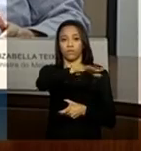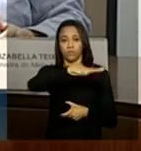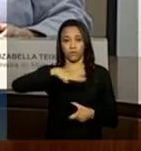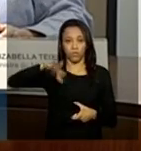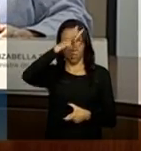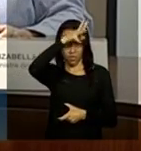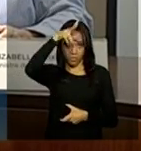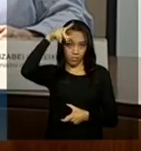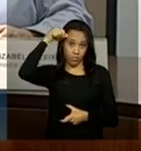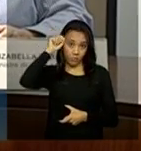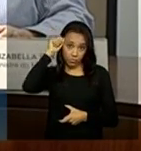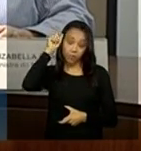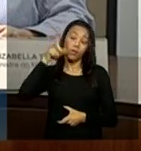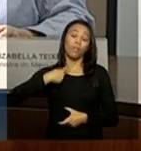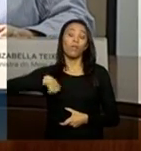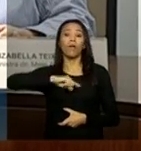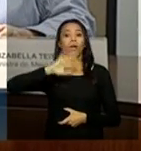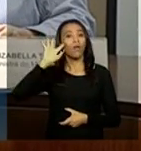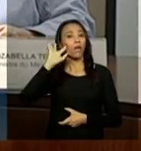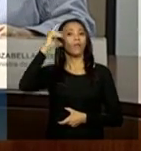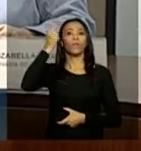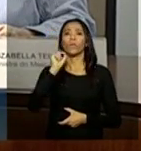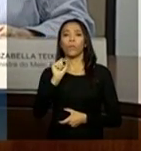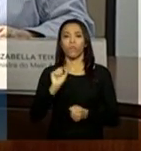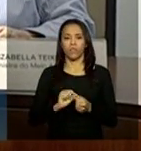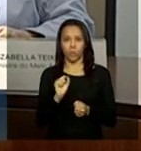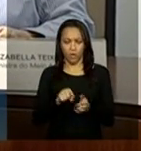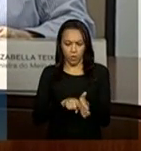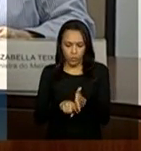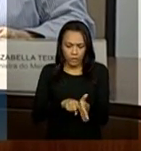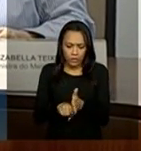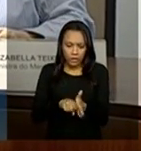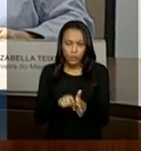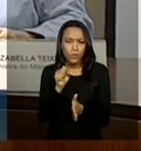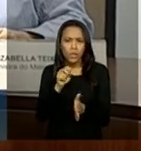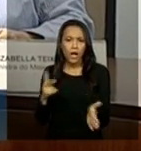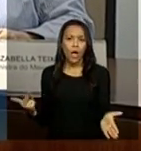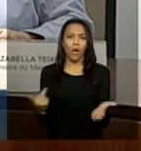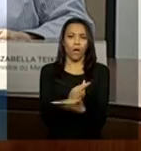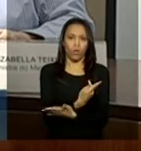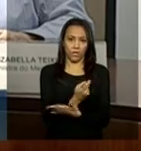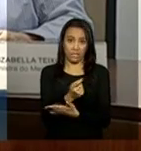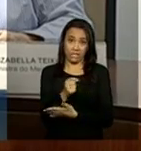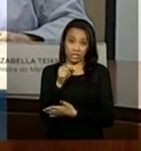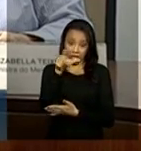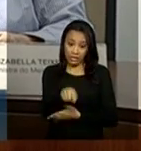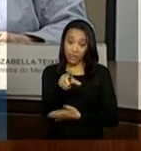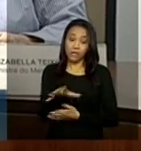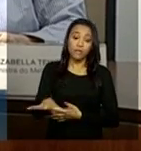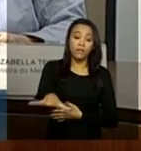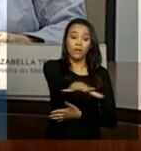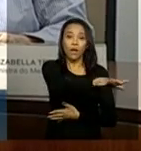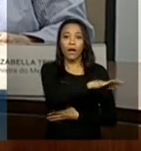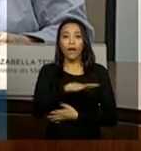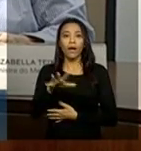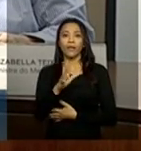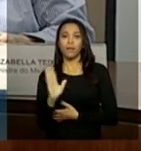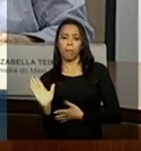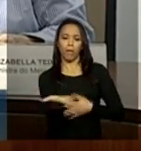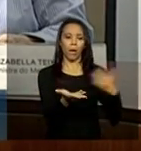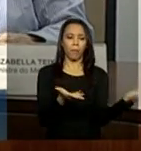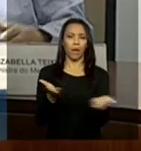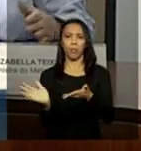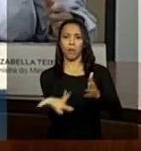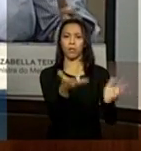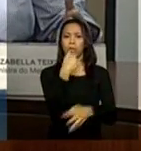Amazônia, nós resolvemos fazer um estudo que mostra o que acontece com esse território, ou seja, os usos que deram com a substituição da